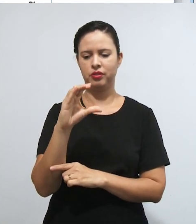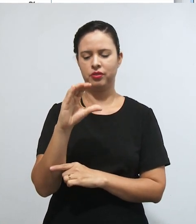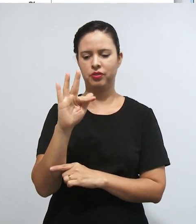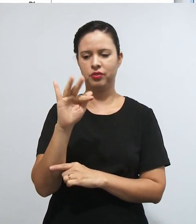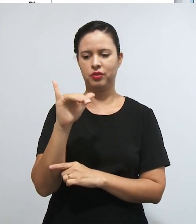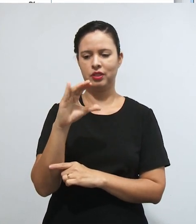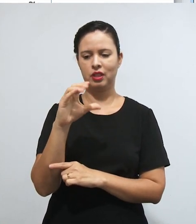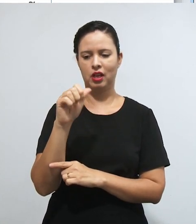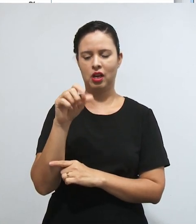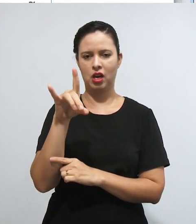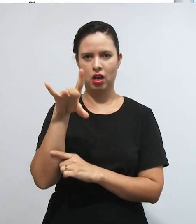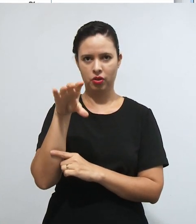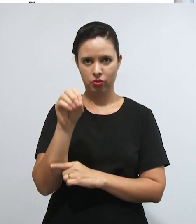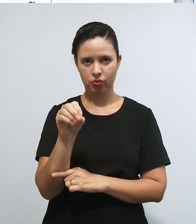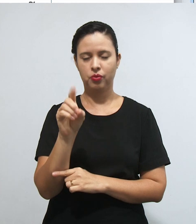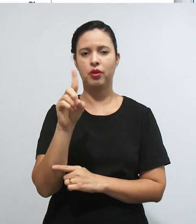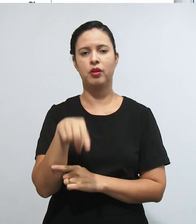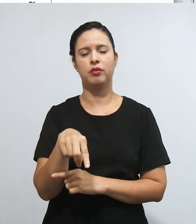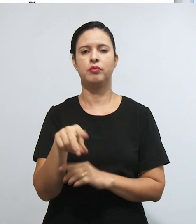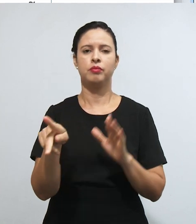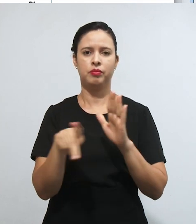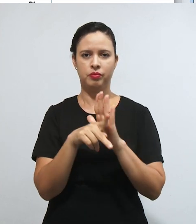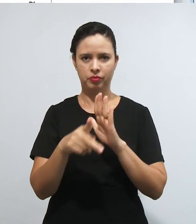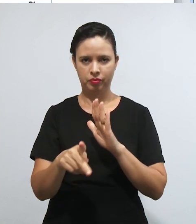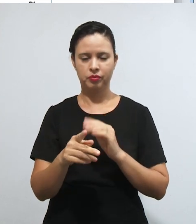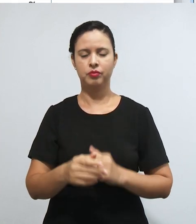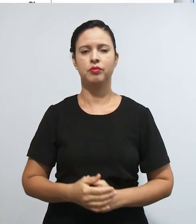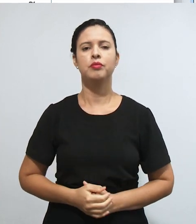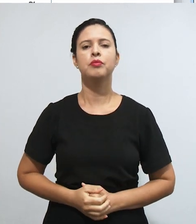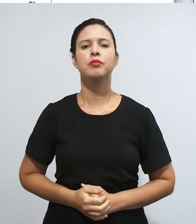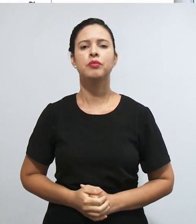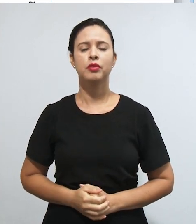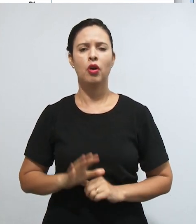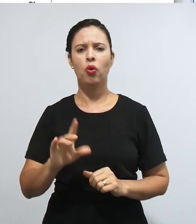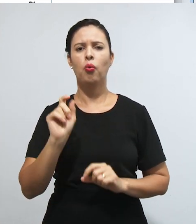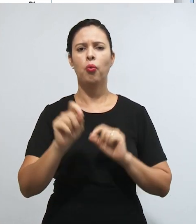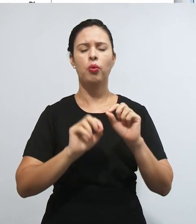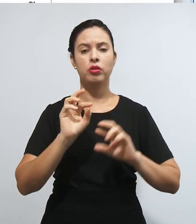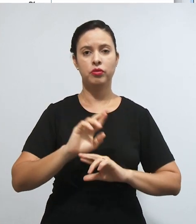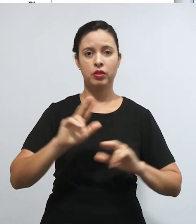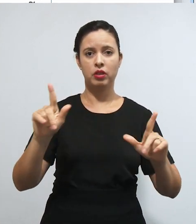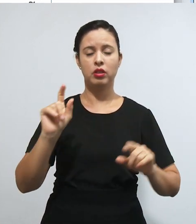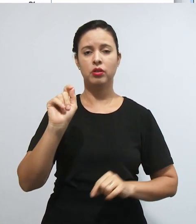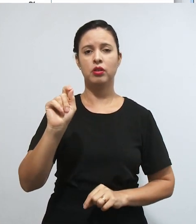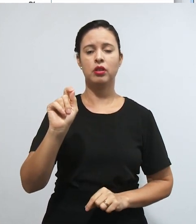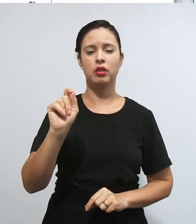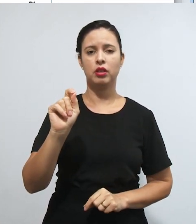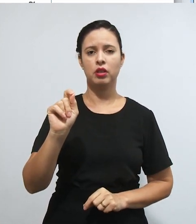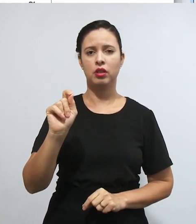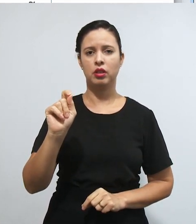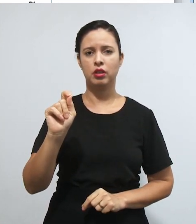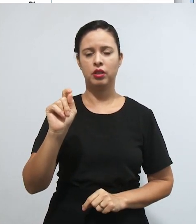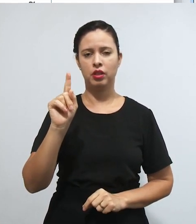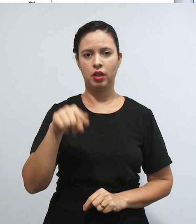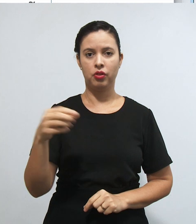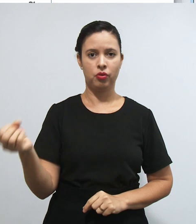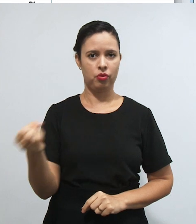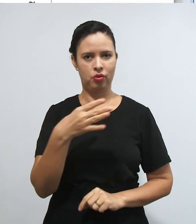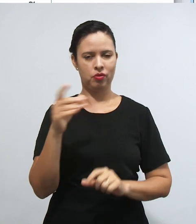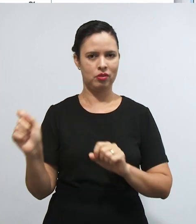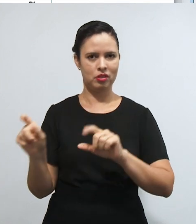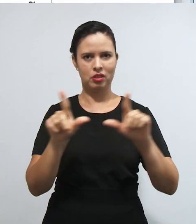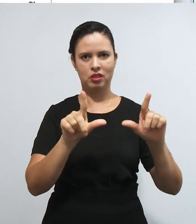aqui é uma configuração padrão, tá? Digamos o que tem de diferente nessa página inicial é, no caso aqui, o novo